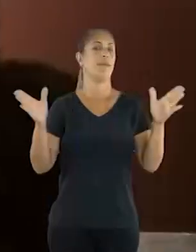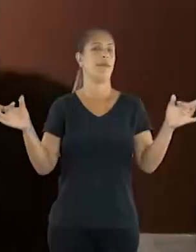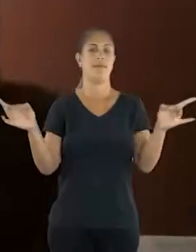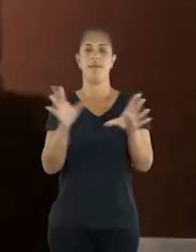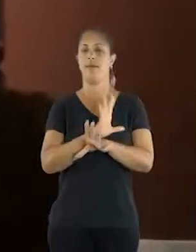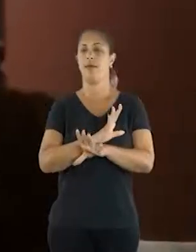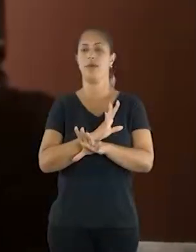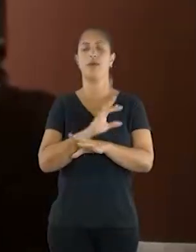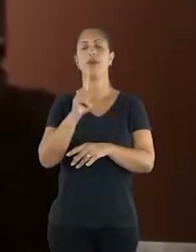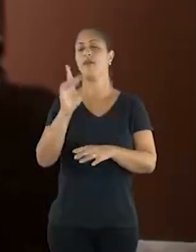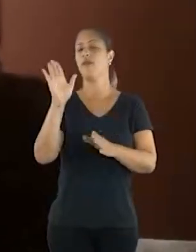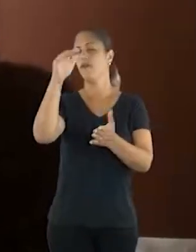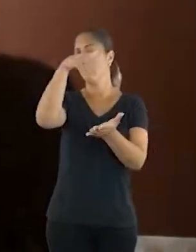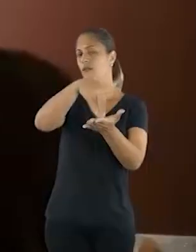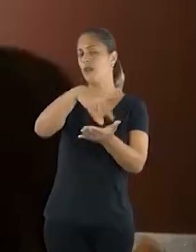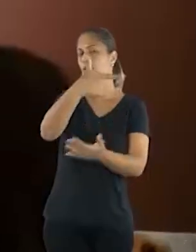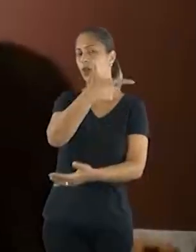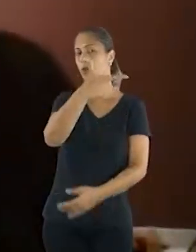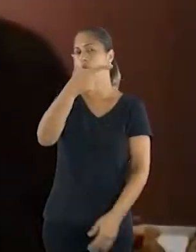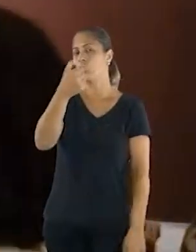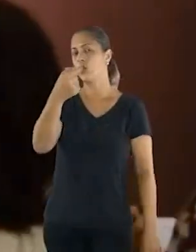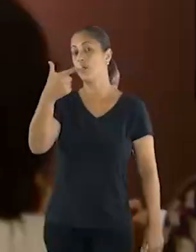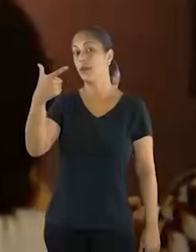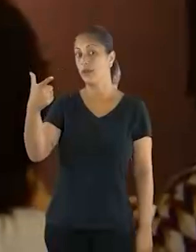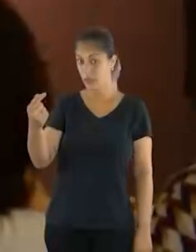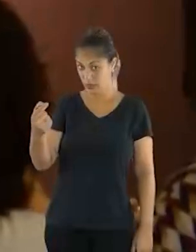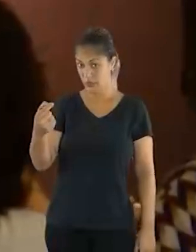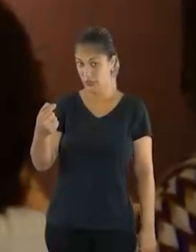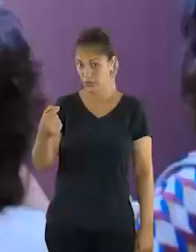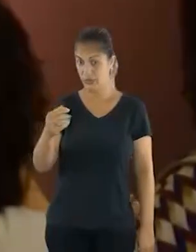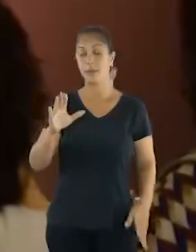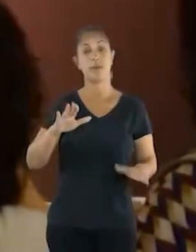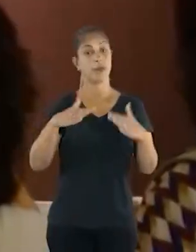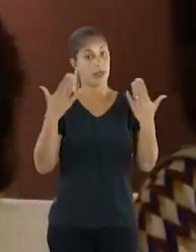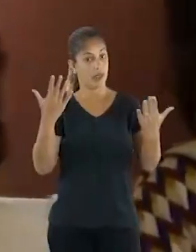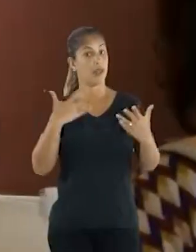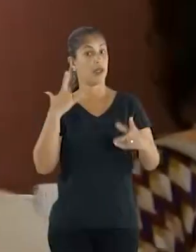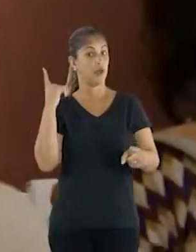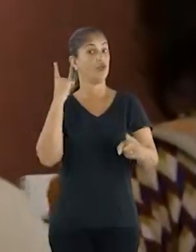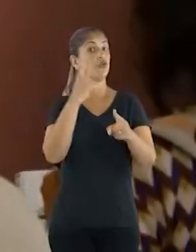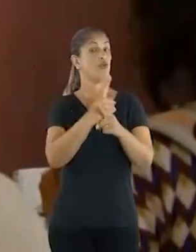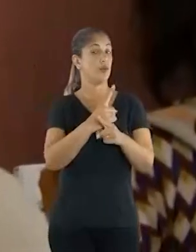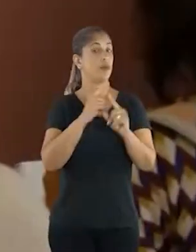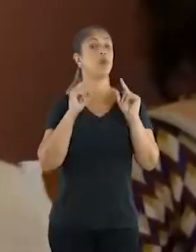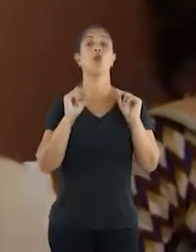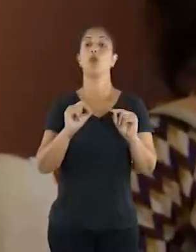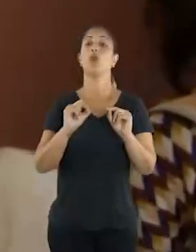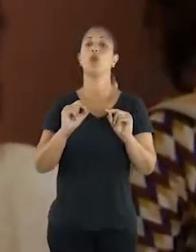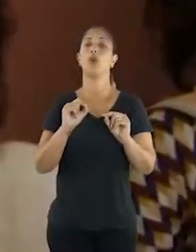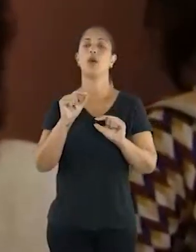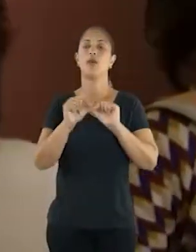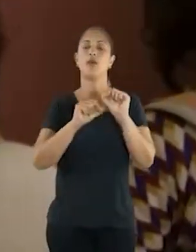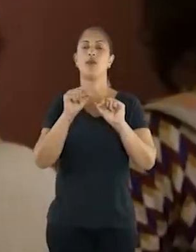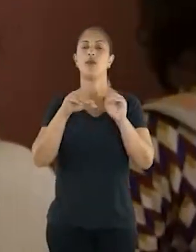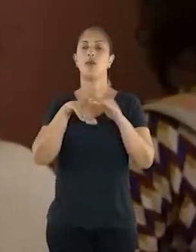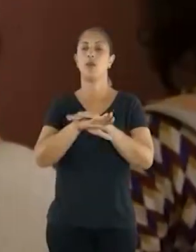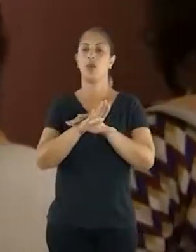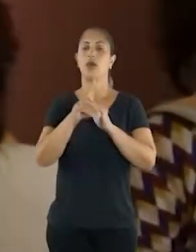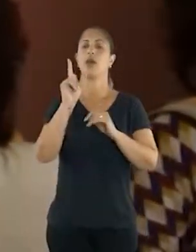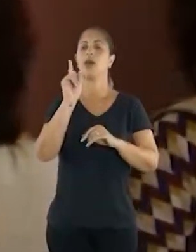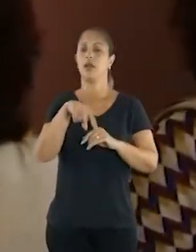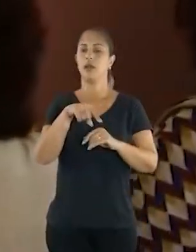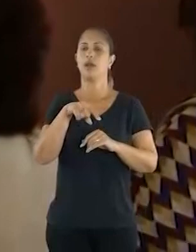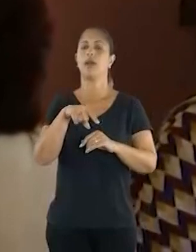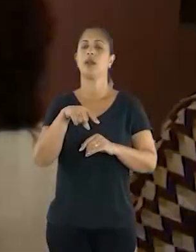vendido, no final de 2020. E aí eu descobri, o colecionador, que é o Instituto